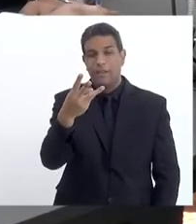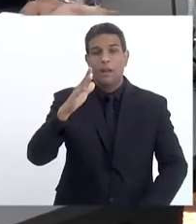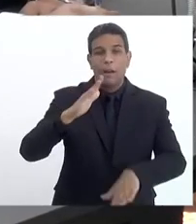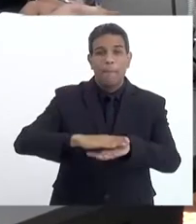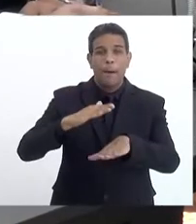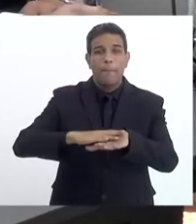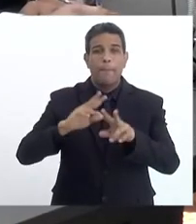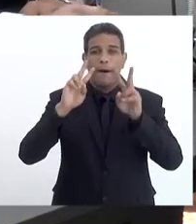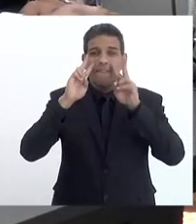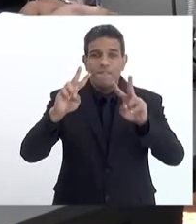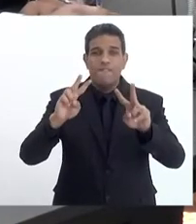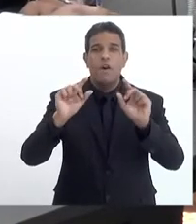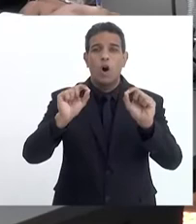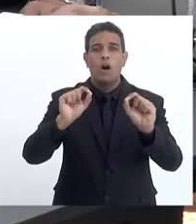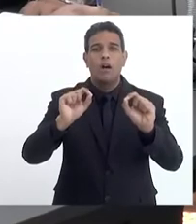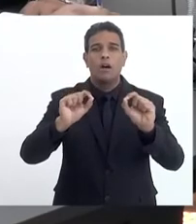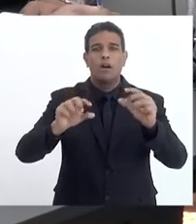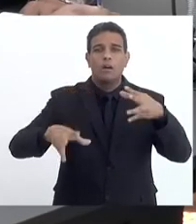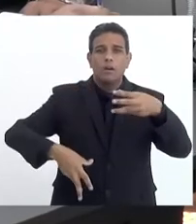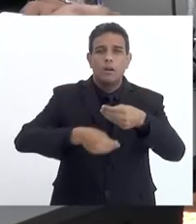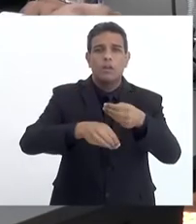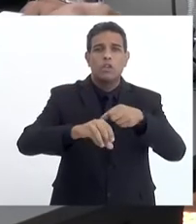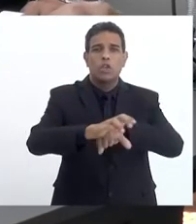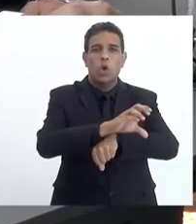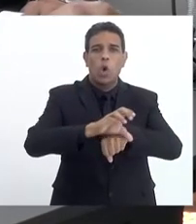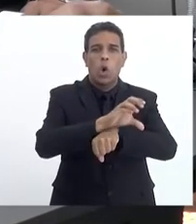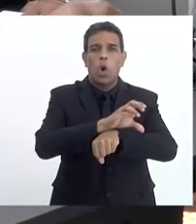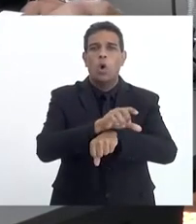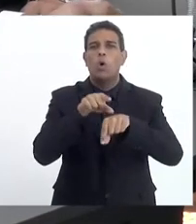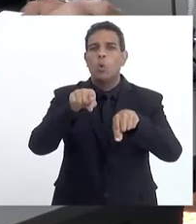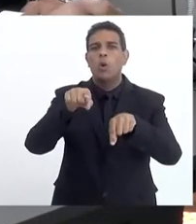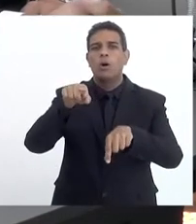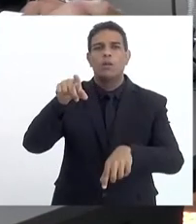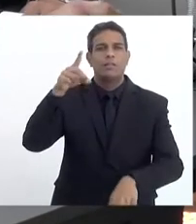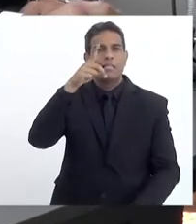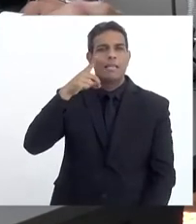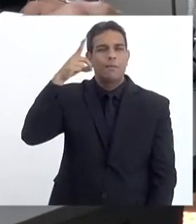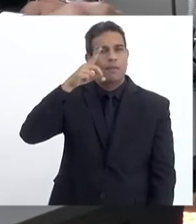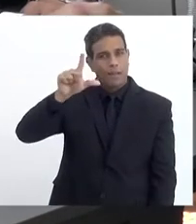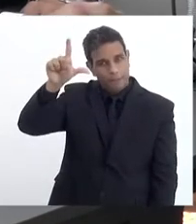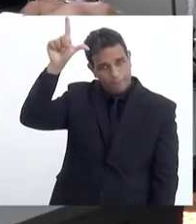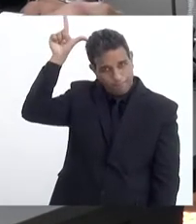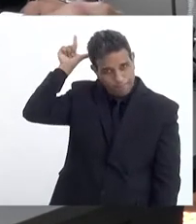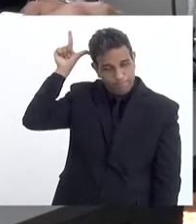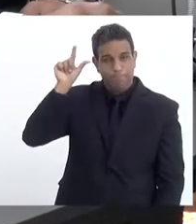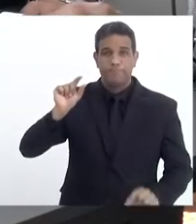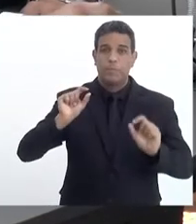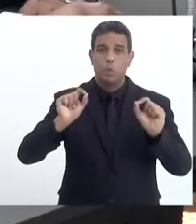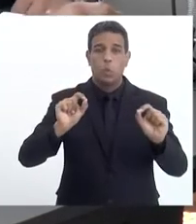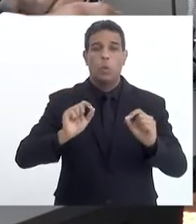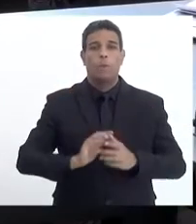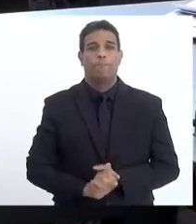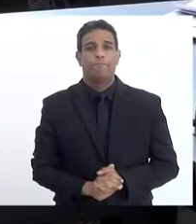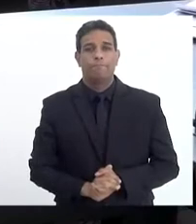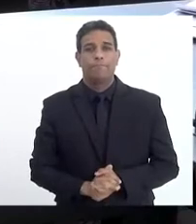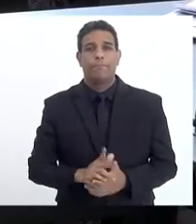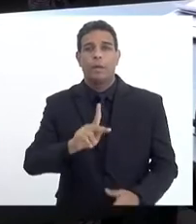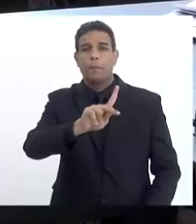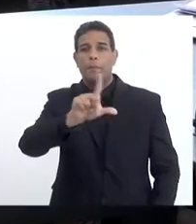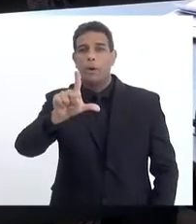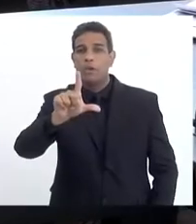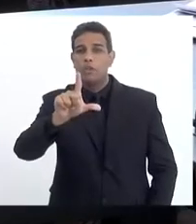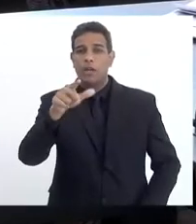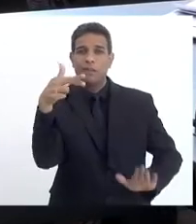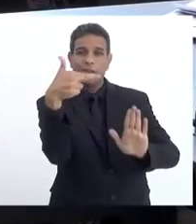Teixeira, parecer é pela constitucionalidade com emenda. Deputado Luiz Paulo, para discutir. Senhor presidente, o projeto como está